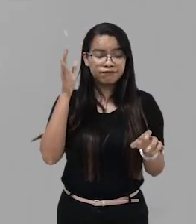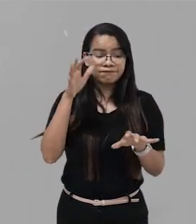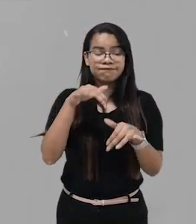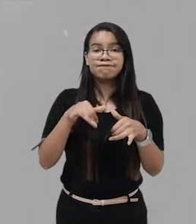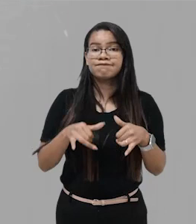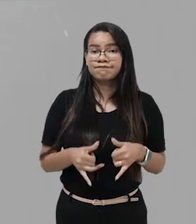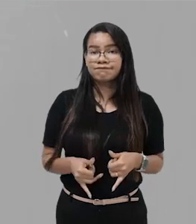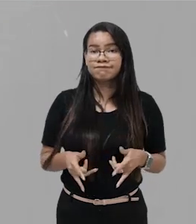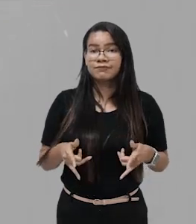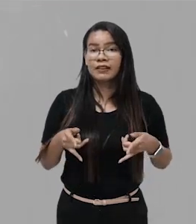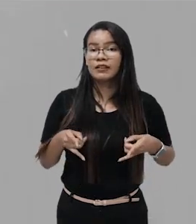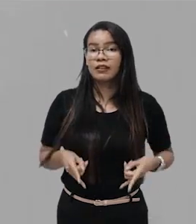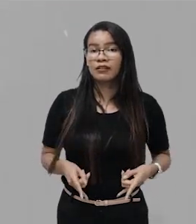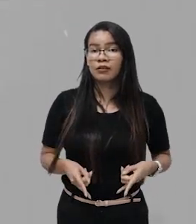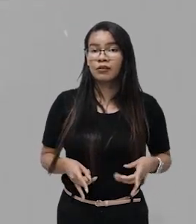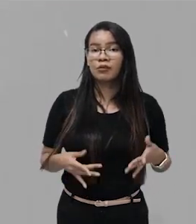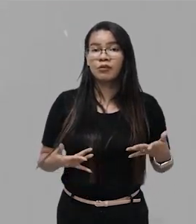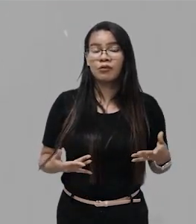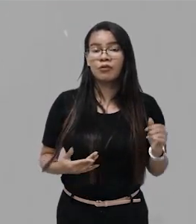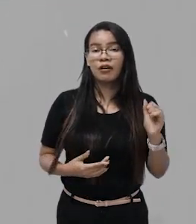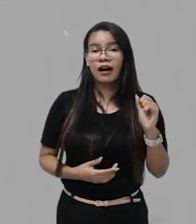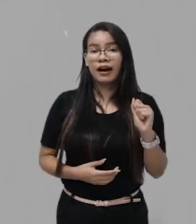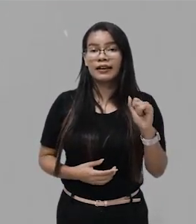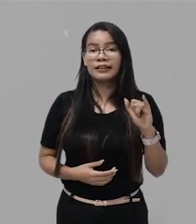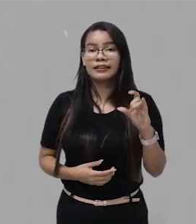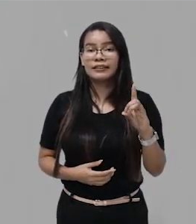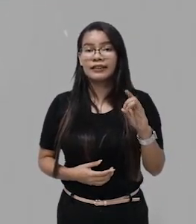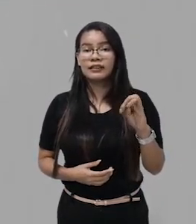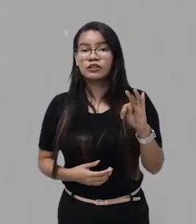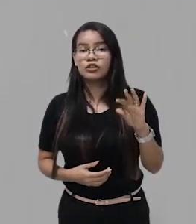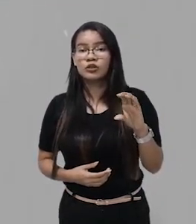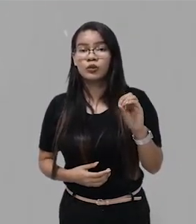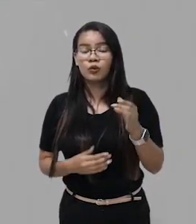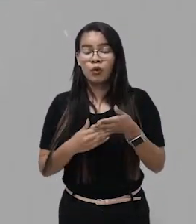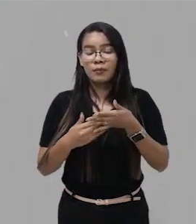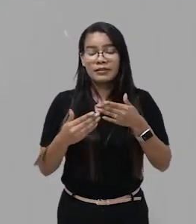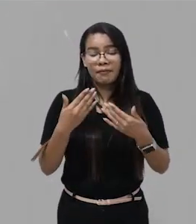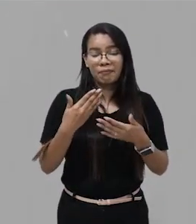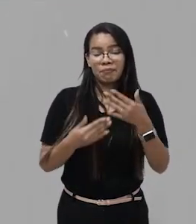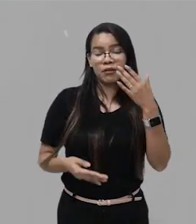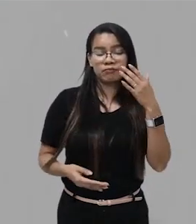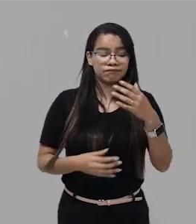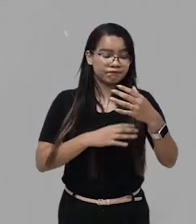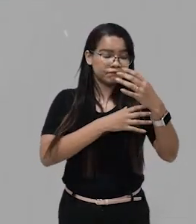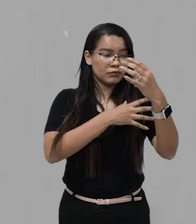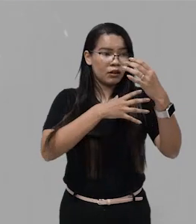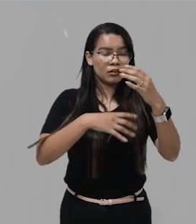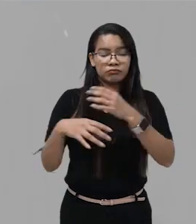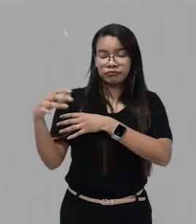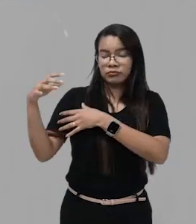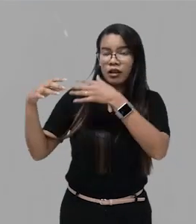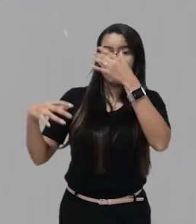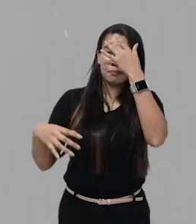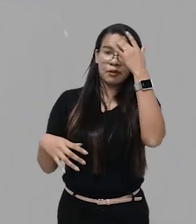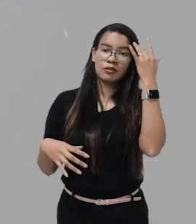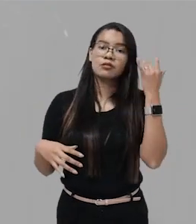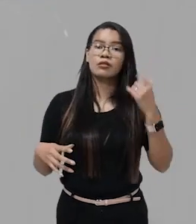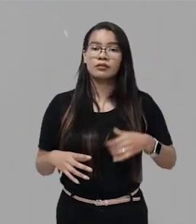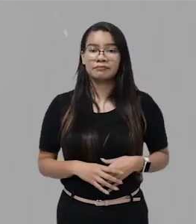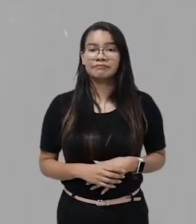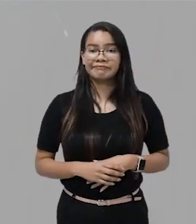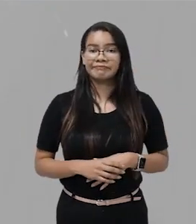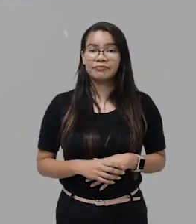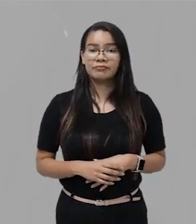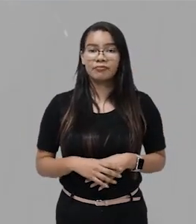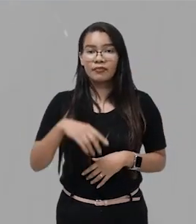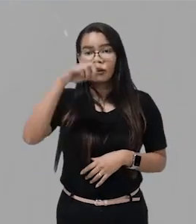um aidético, que começa a perder massa muscular. A pessoa, quando ela está hospitalizada numa UTI, por não